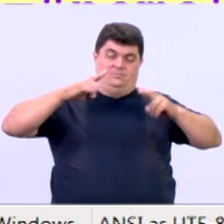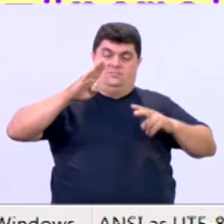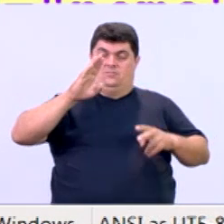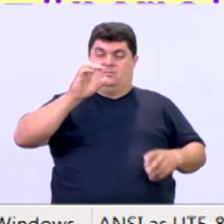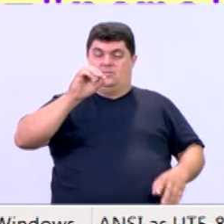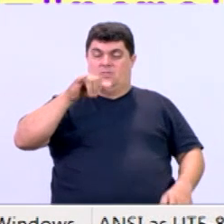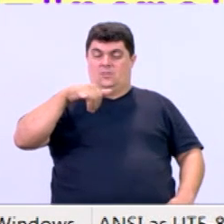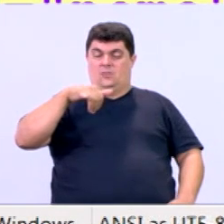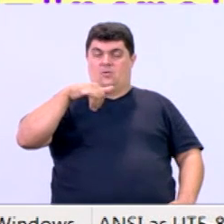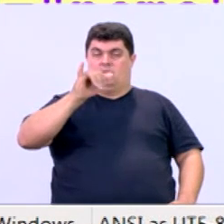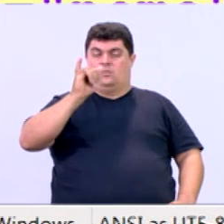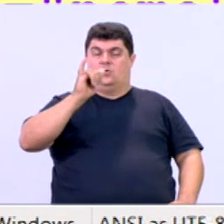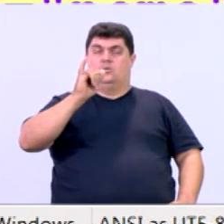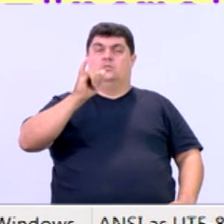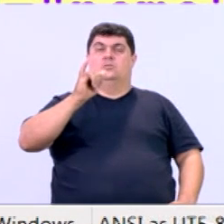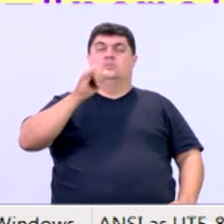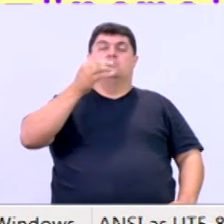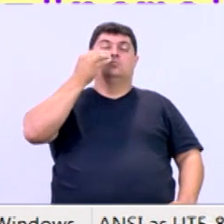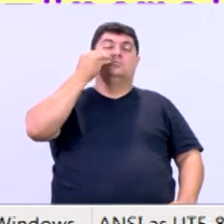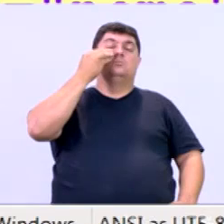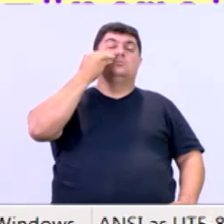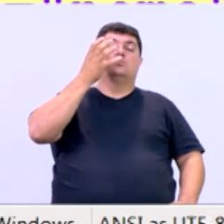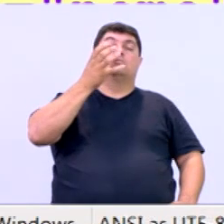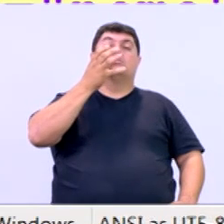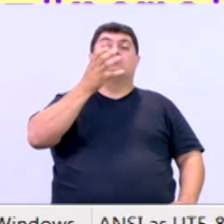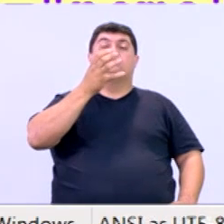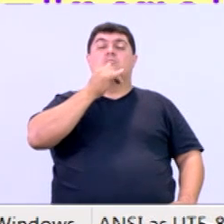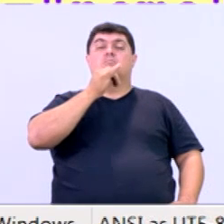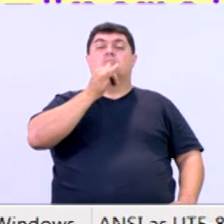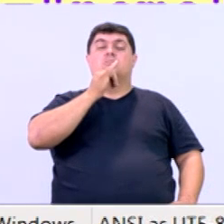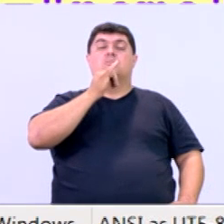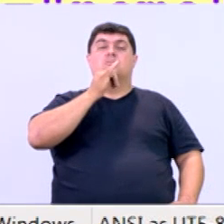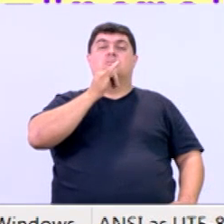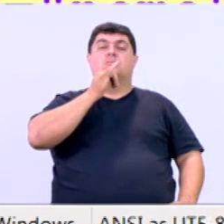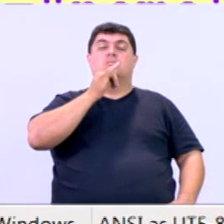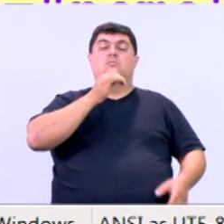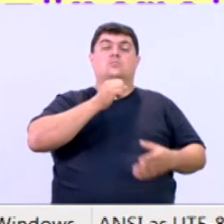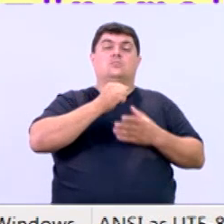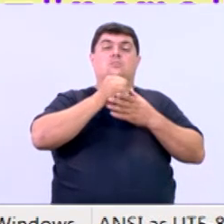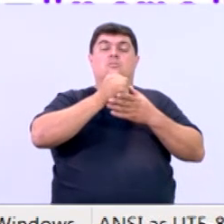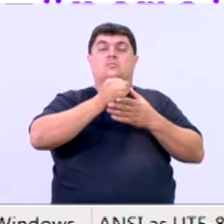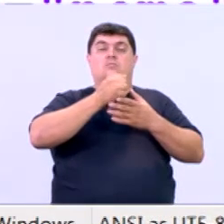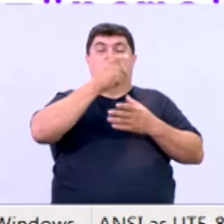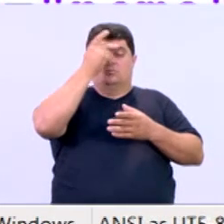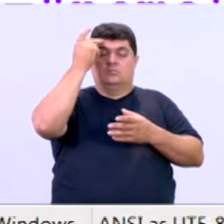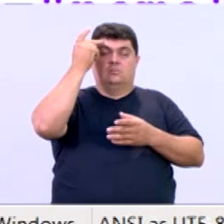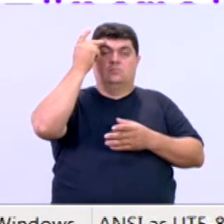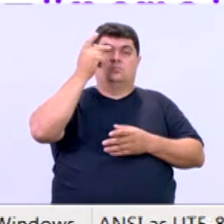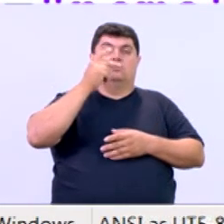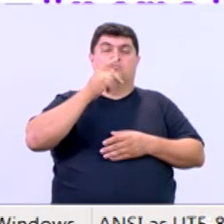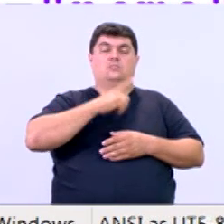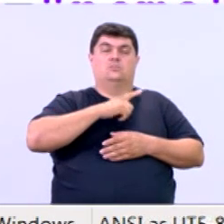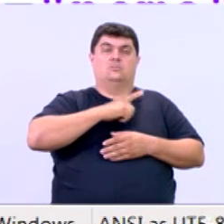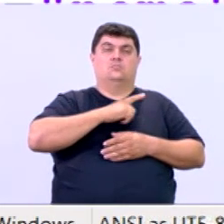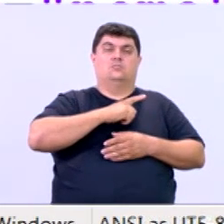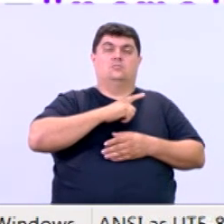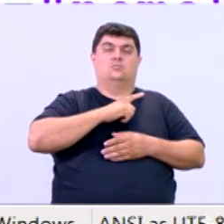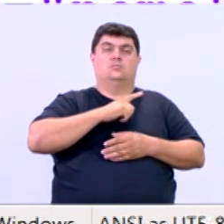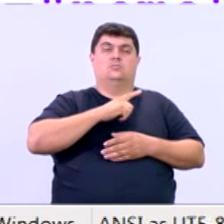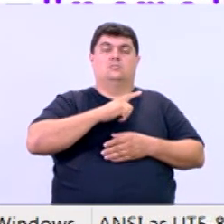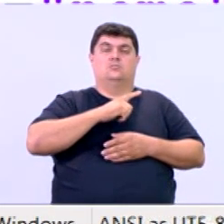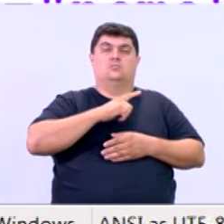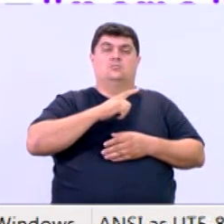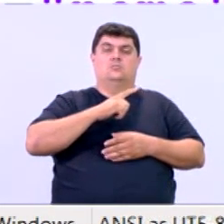na tag corpo, o que o usuário, que nós vamos fornecer para o usuário. Então, nós temos um título